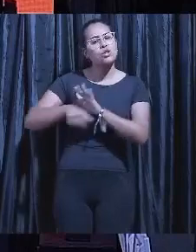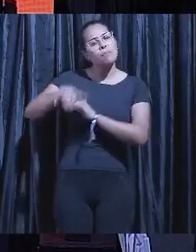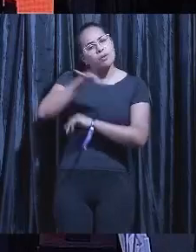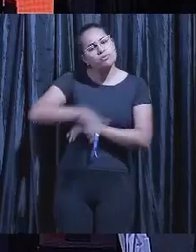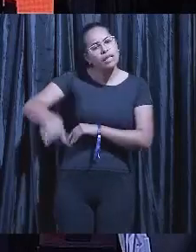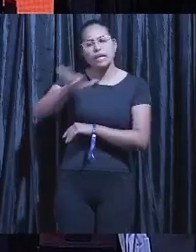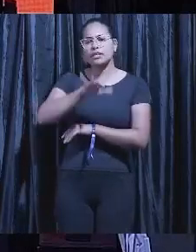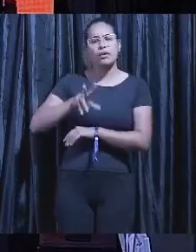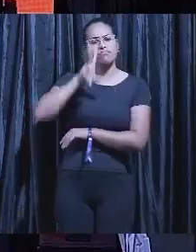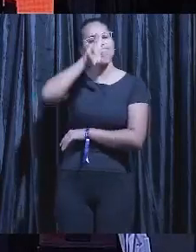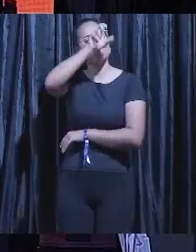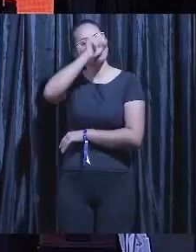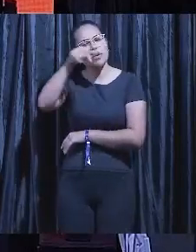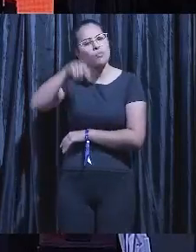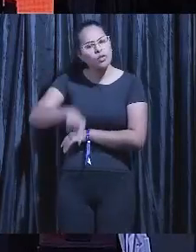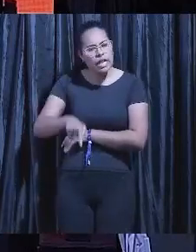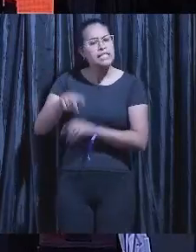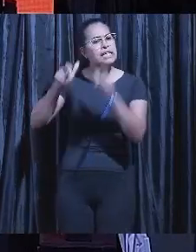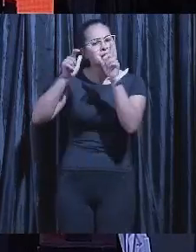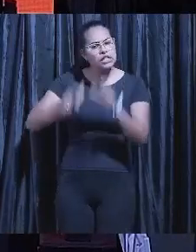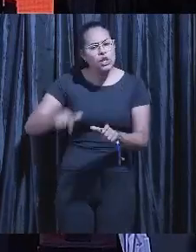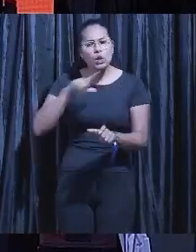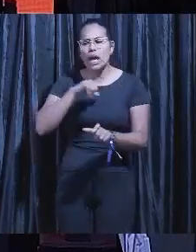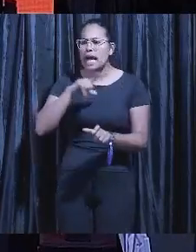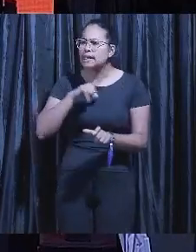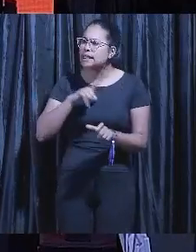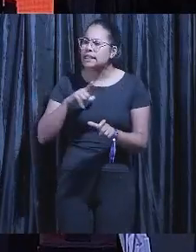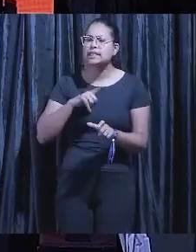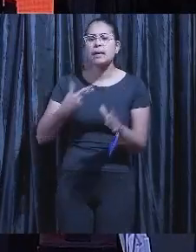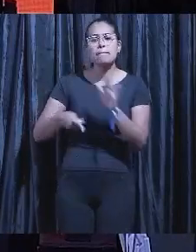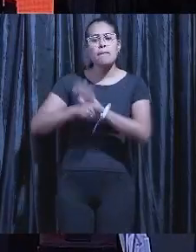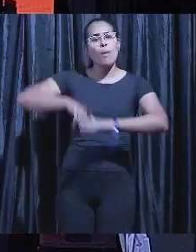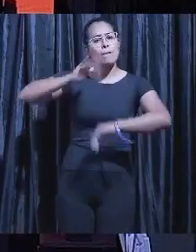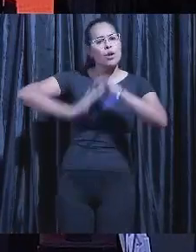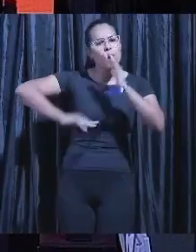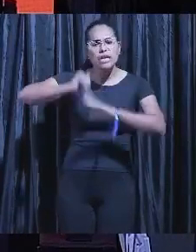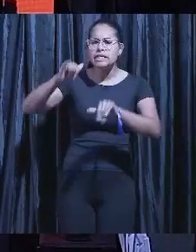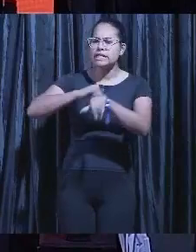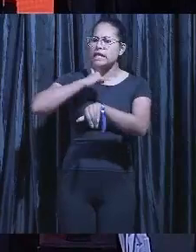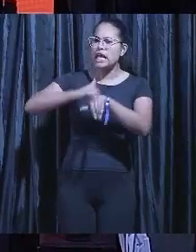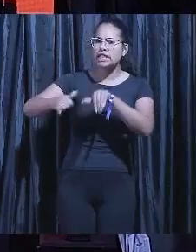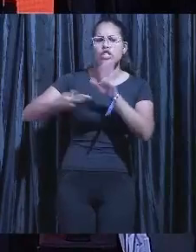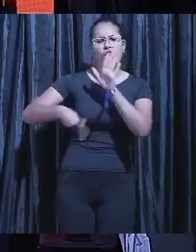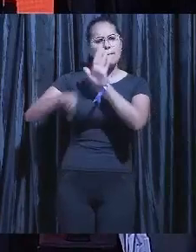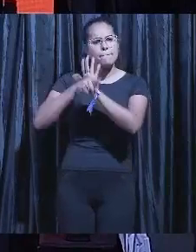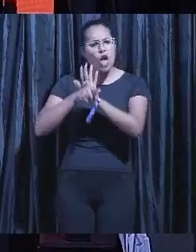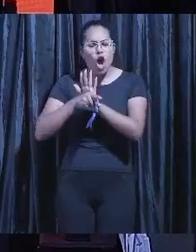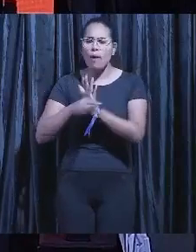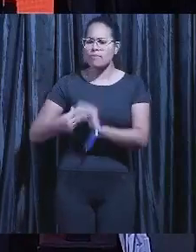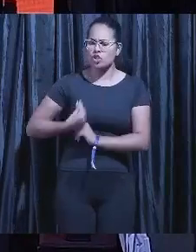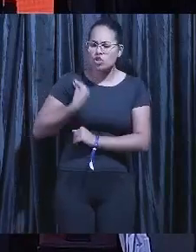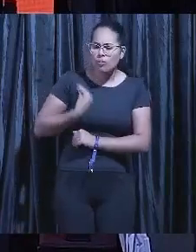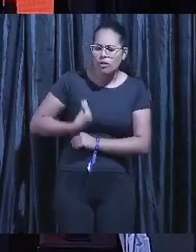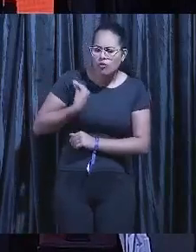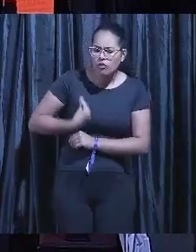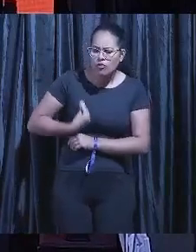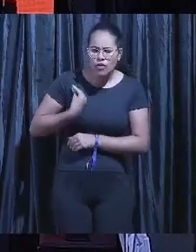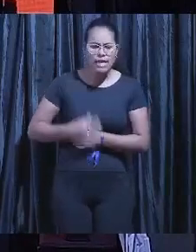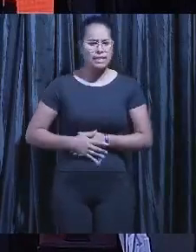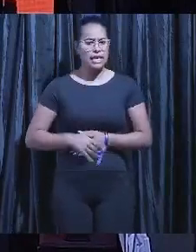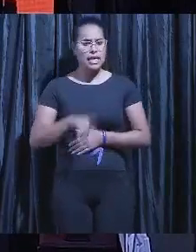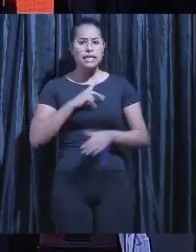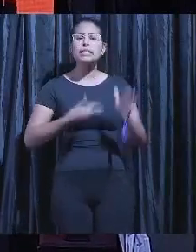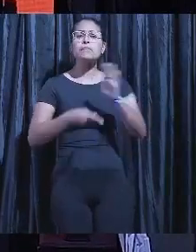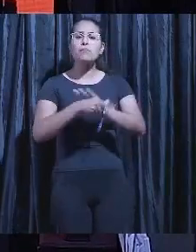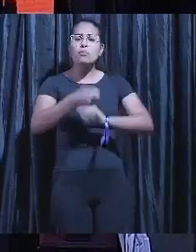como potência, né? Desse lugar que tem iniciativas próprias de sobrevivência, né? Que é um território que gira